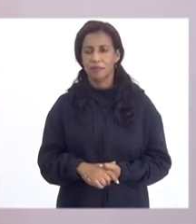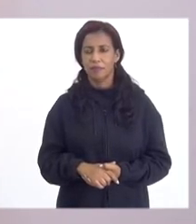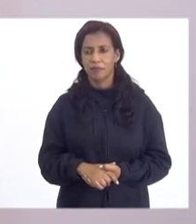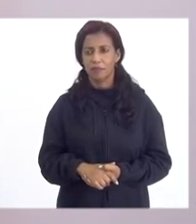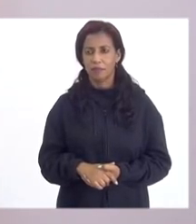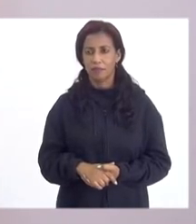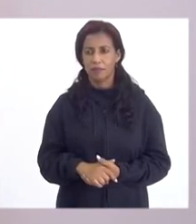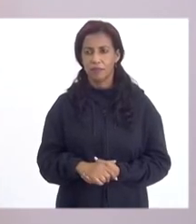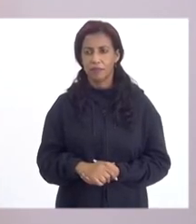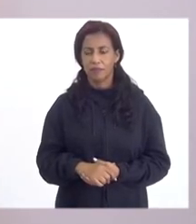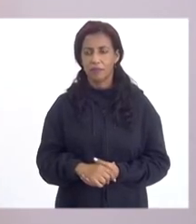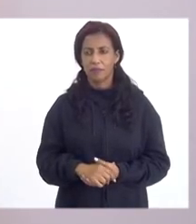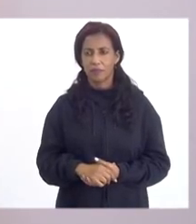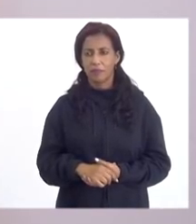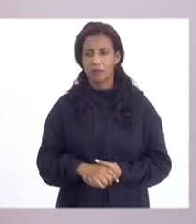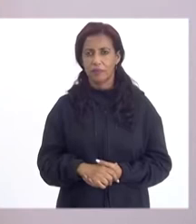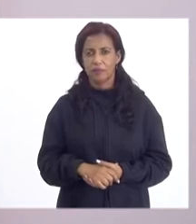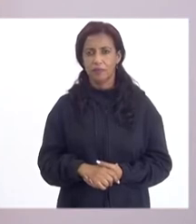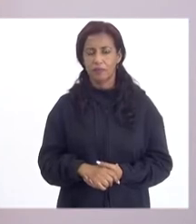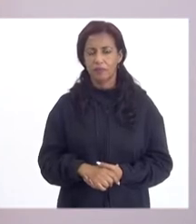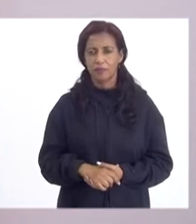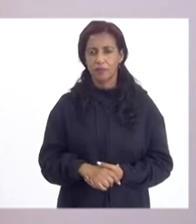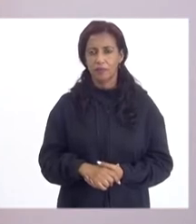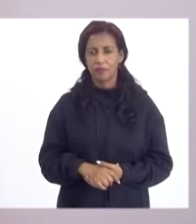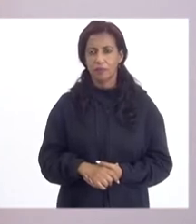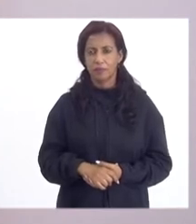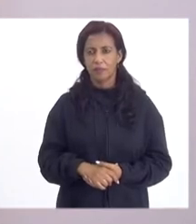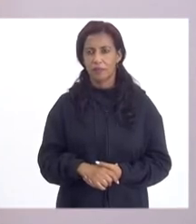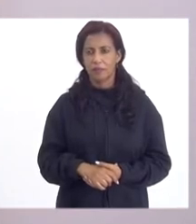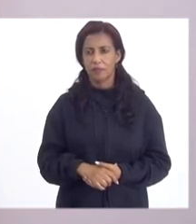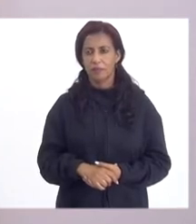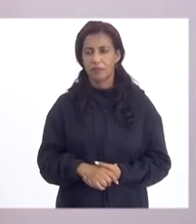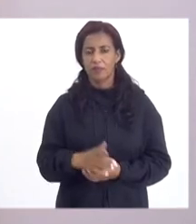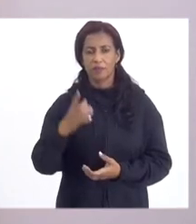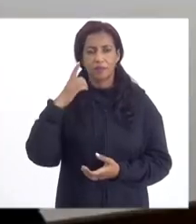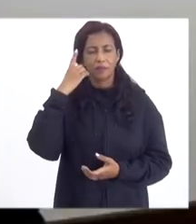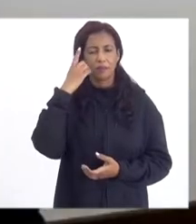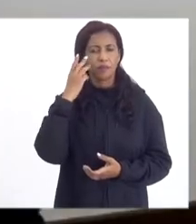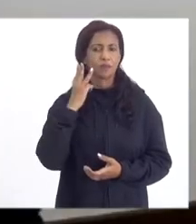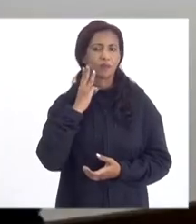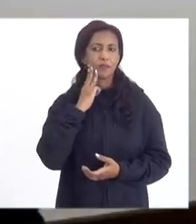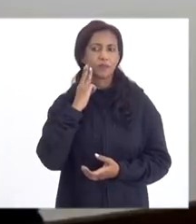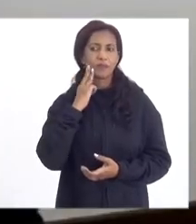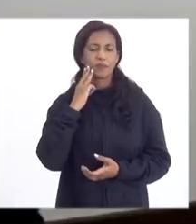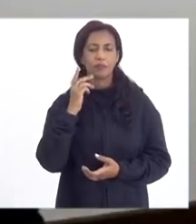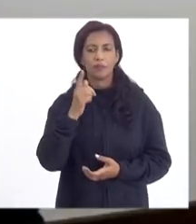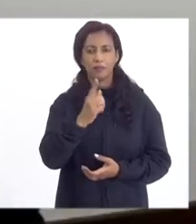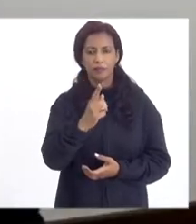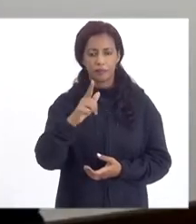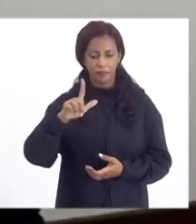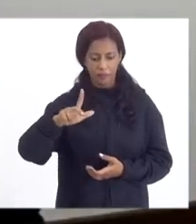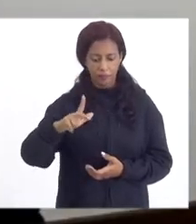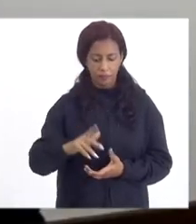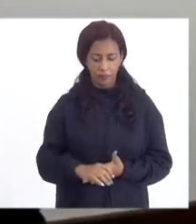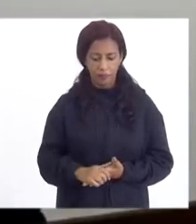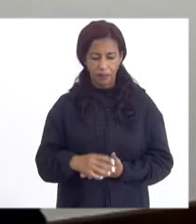Exato. Presidente Márcio Pacheco. Deputado Valdeque. O projeto